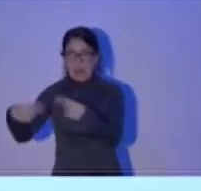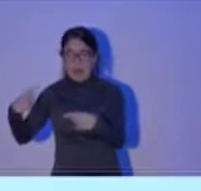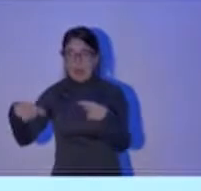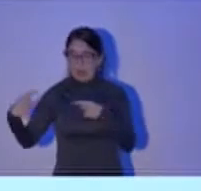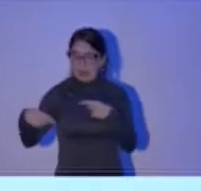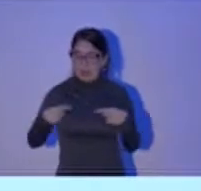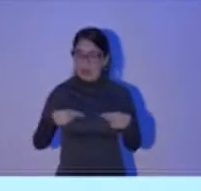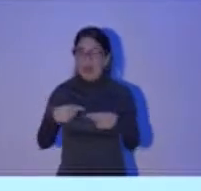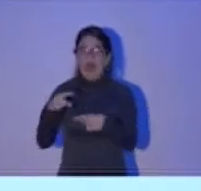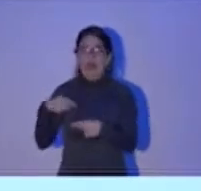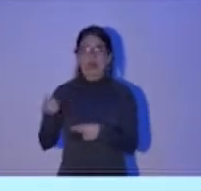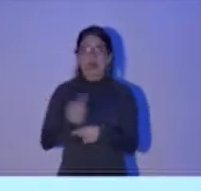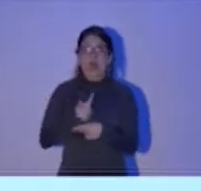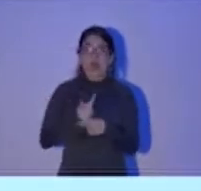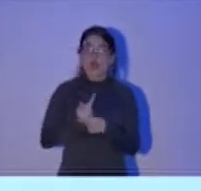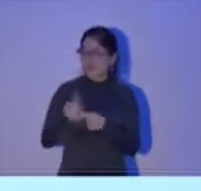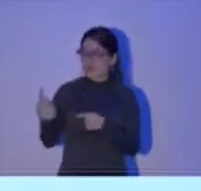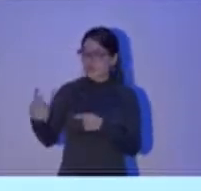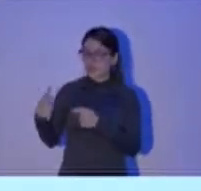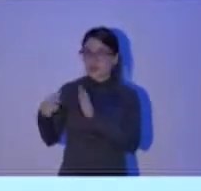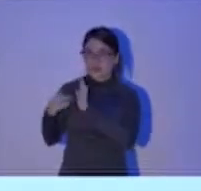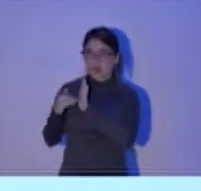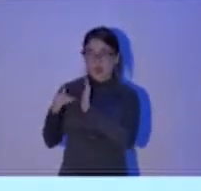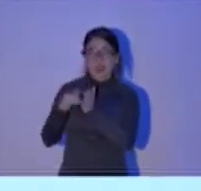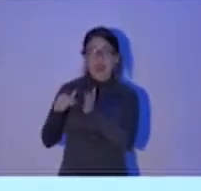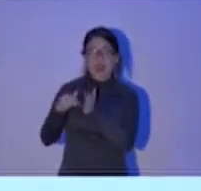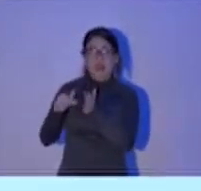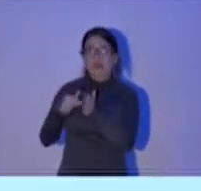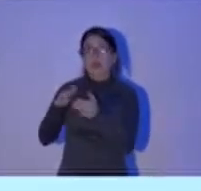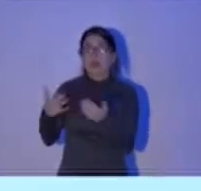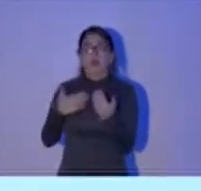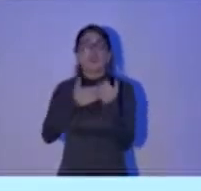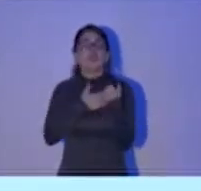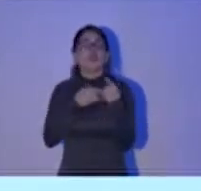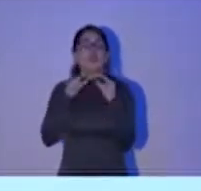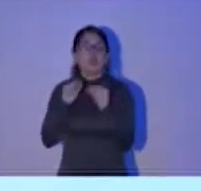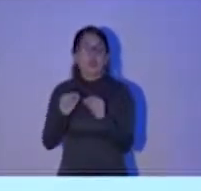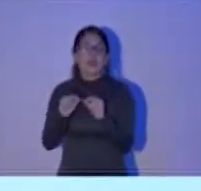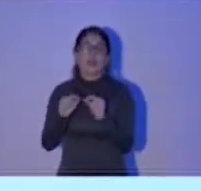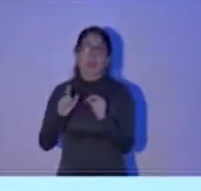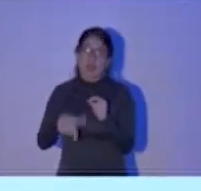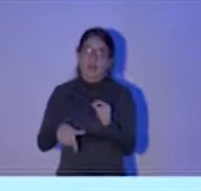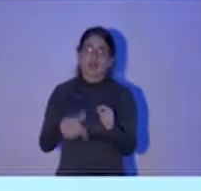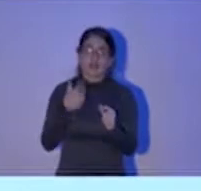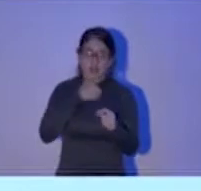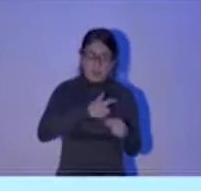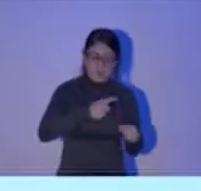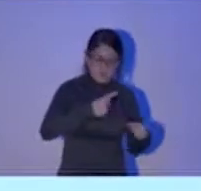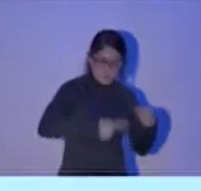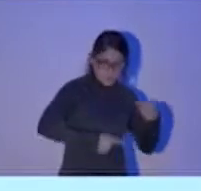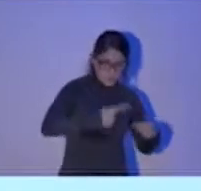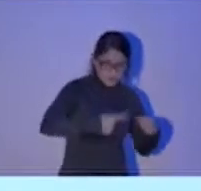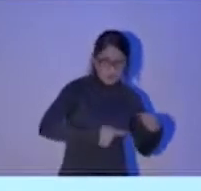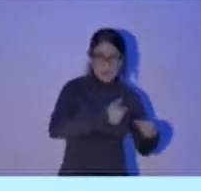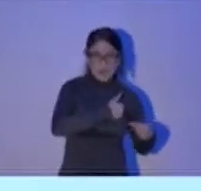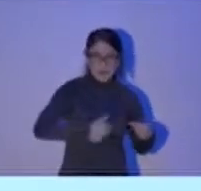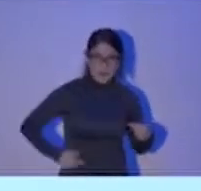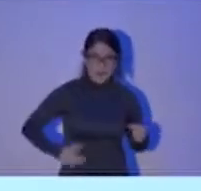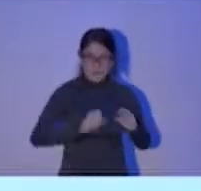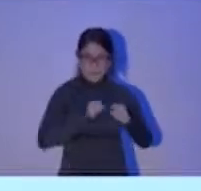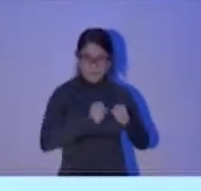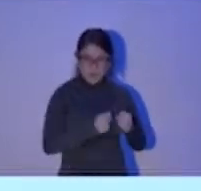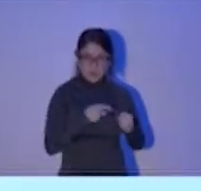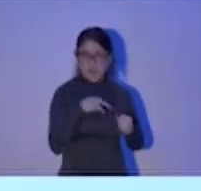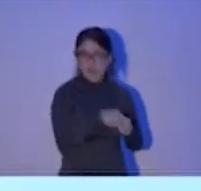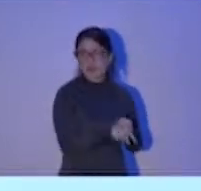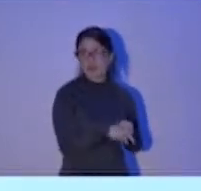Fortalecer toda essa compreensão, essa discussão das políticas públicas. E, principalmente, ter o